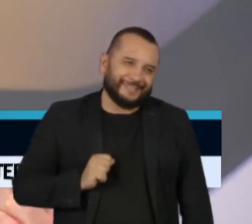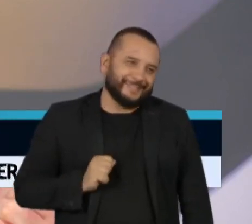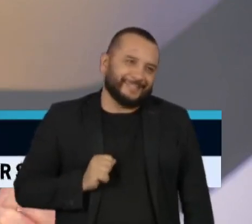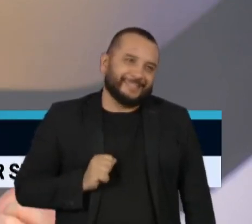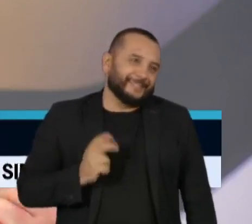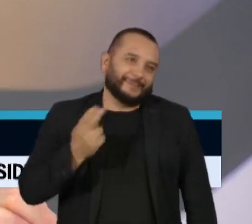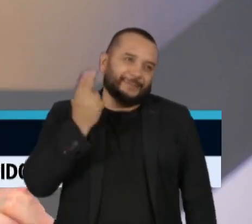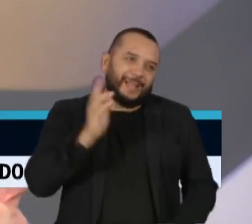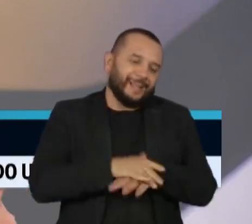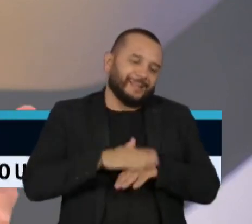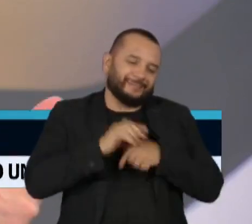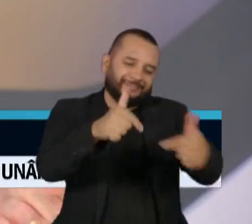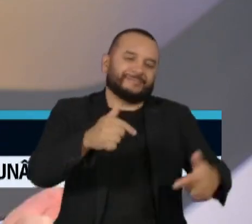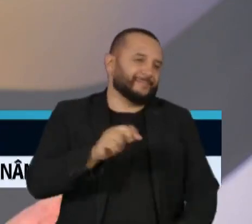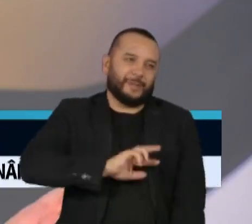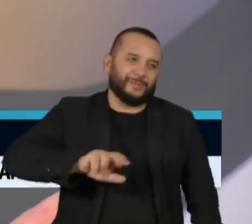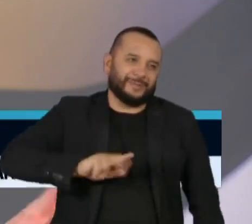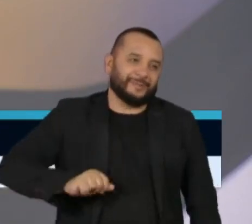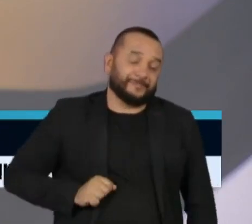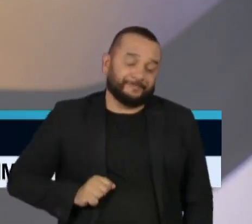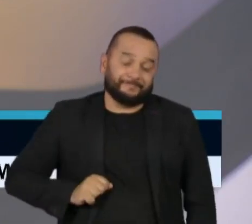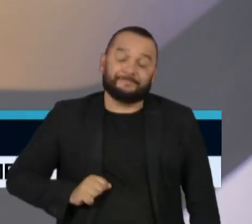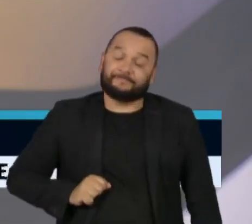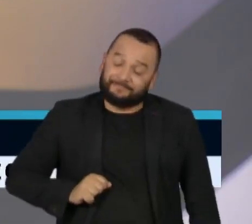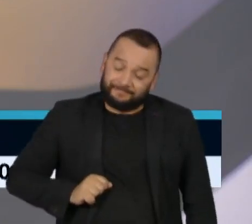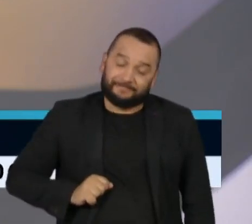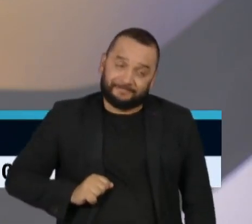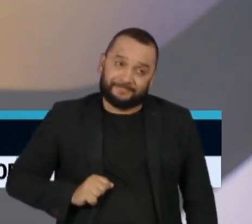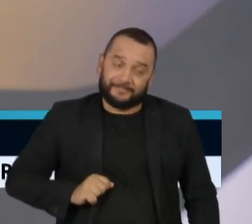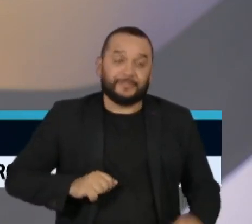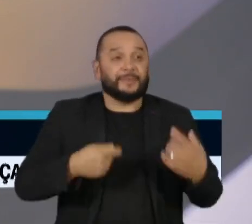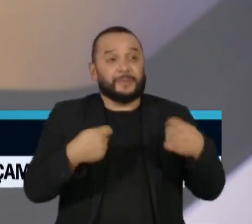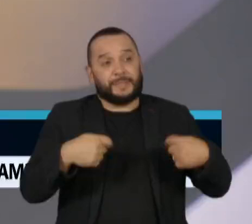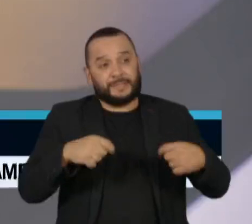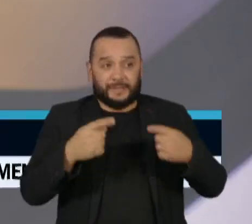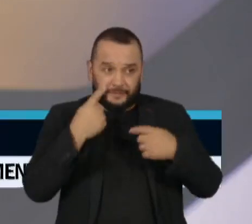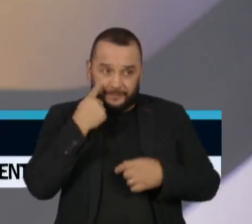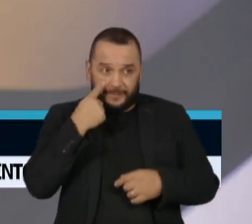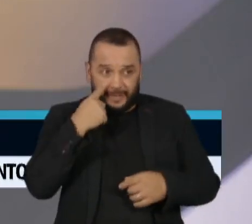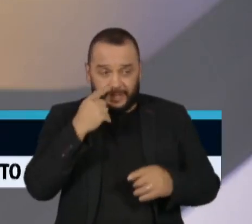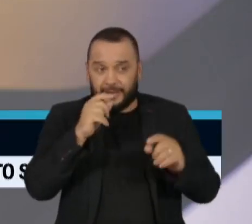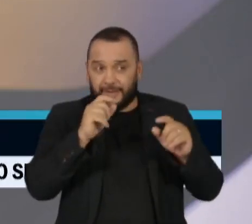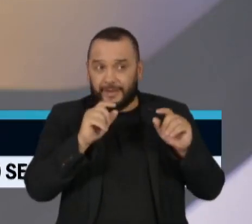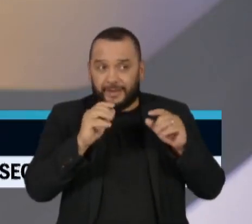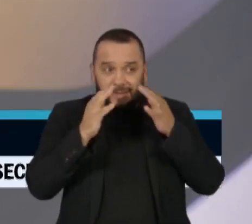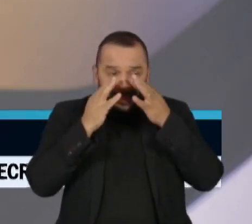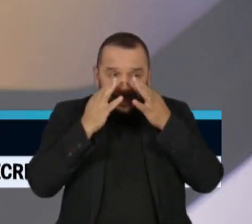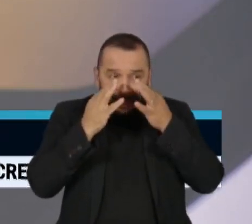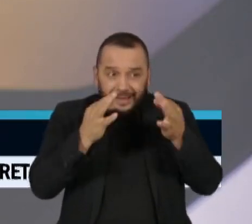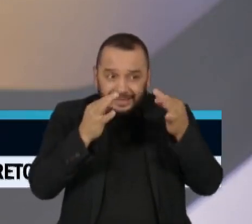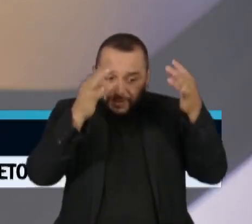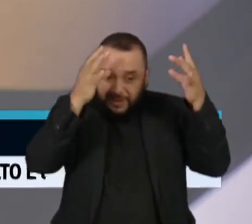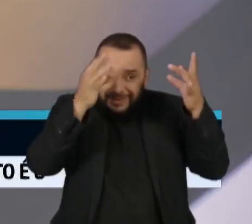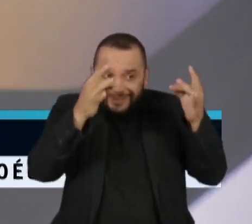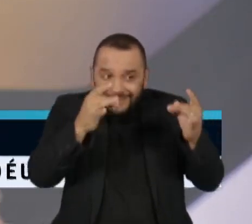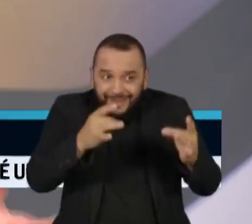inexequível e segundo é Preciso olhar com critério eu eu eu